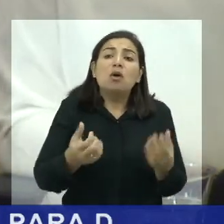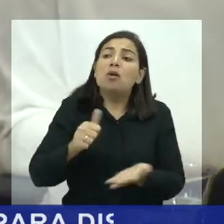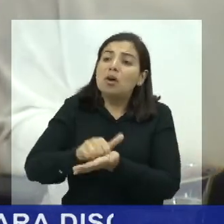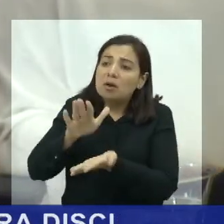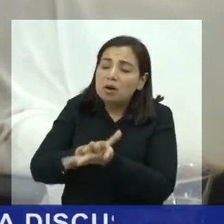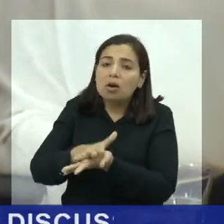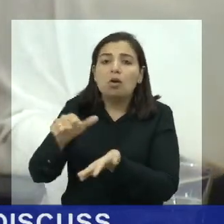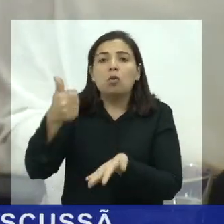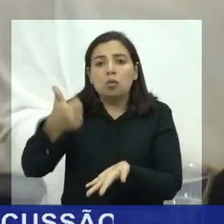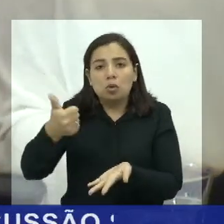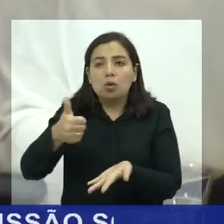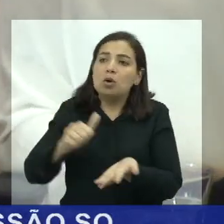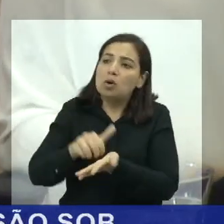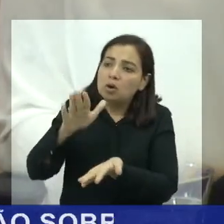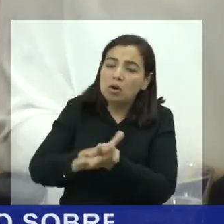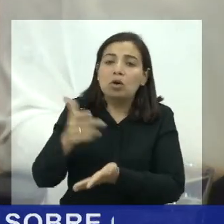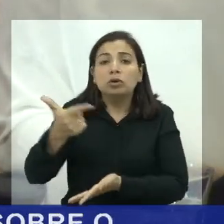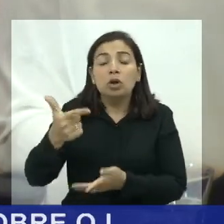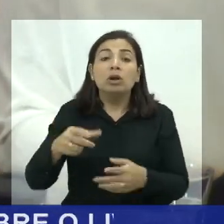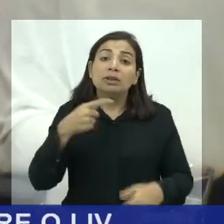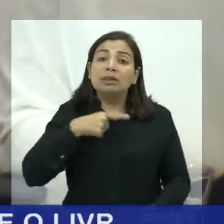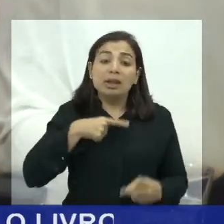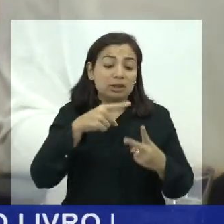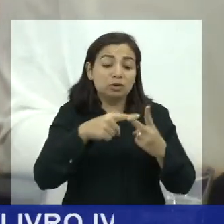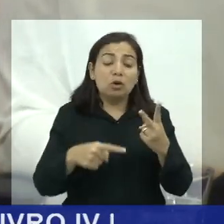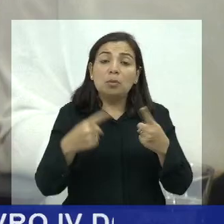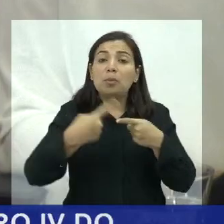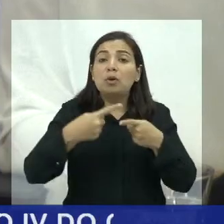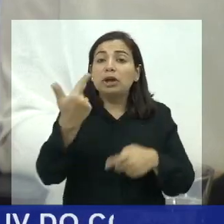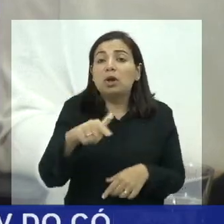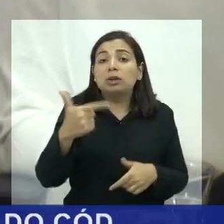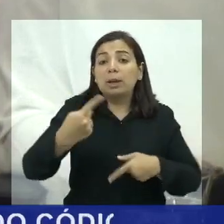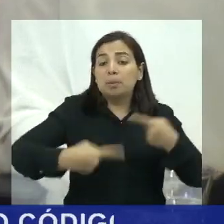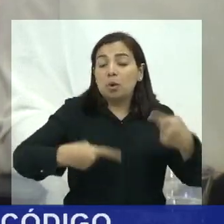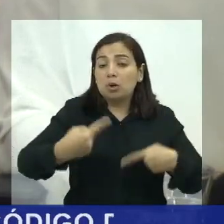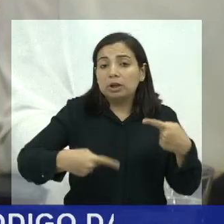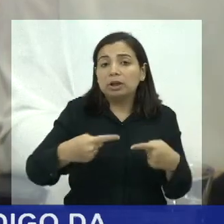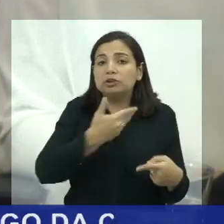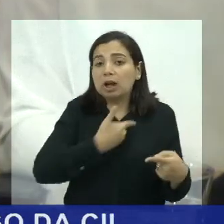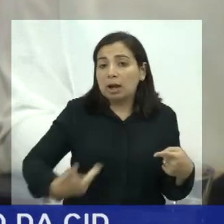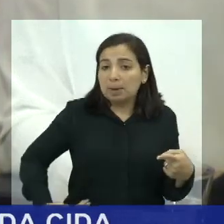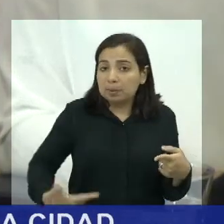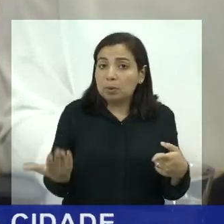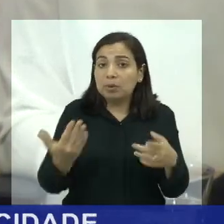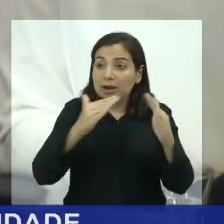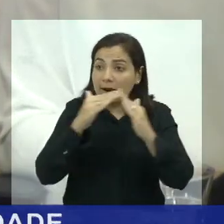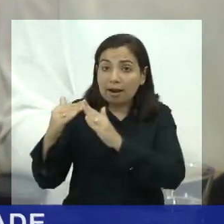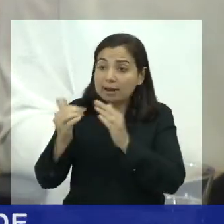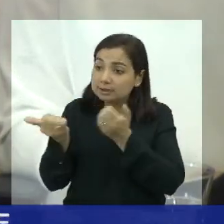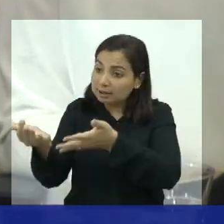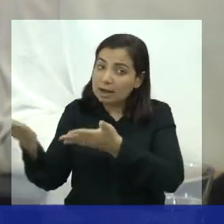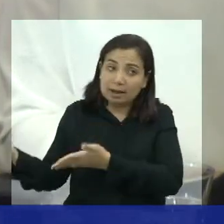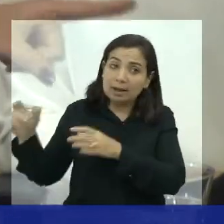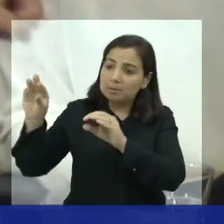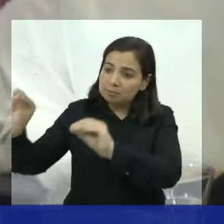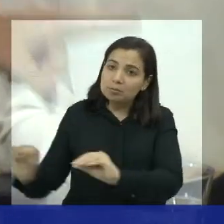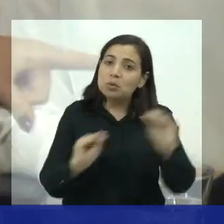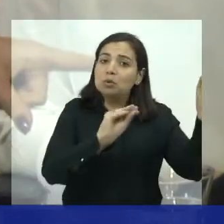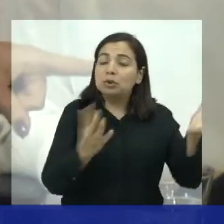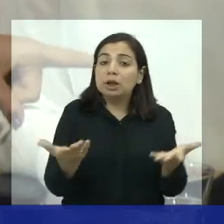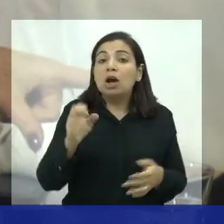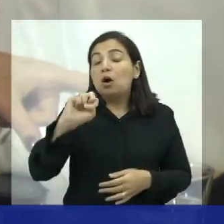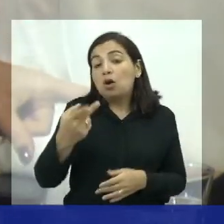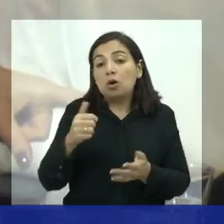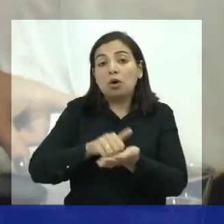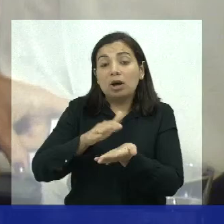duplamente. Você penaliza porque você não implementa a política pública habitacional e você penaliza porque a pessoa está morando numa